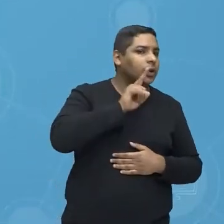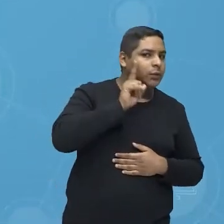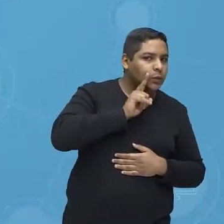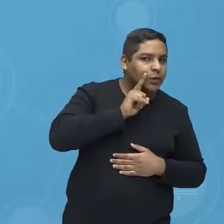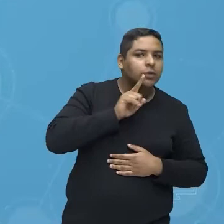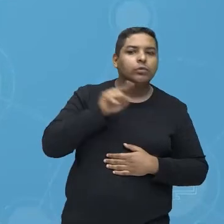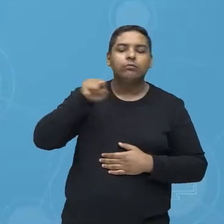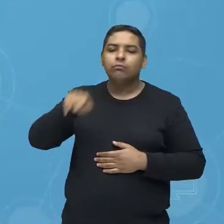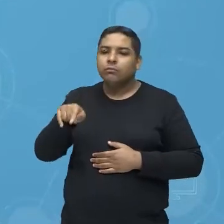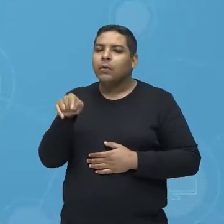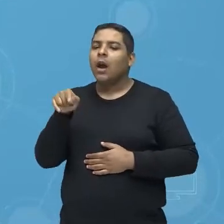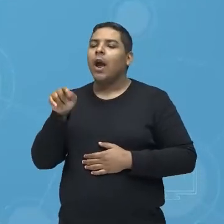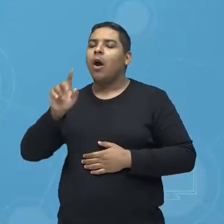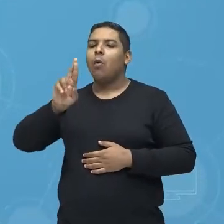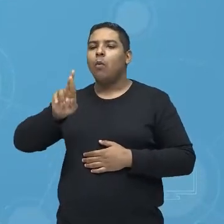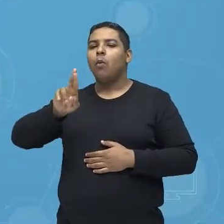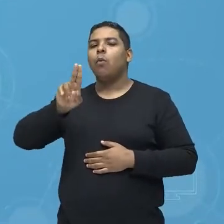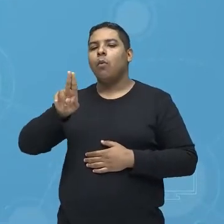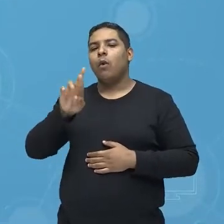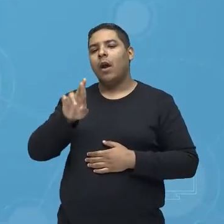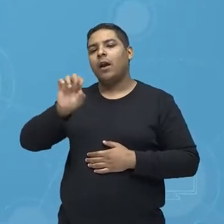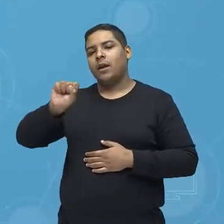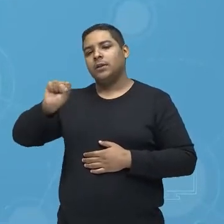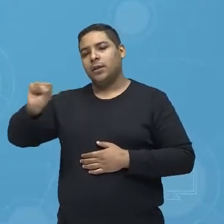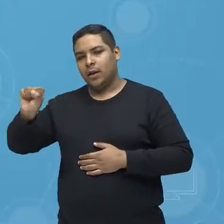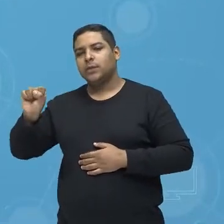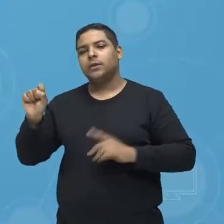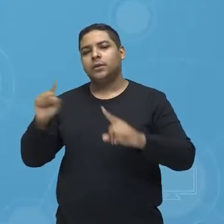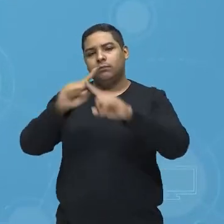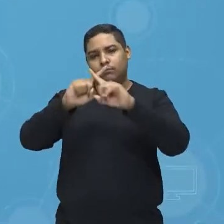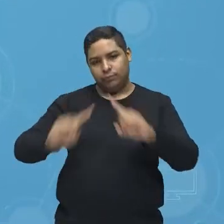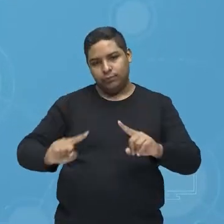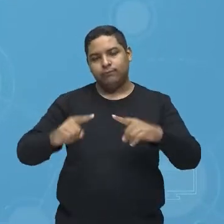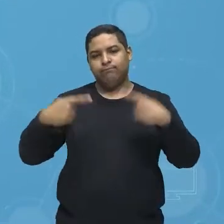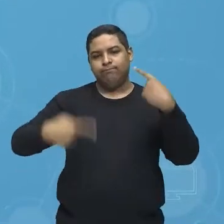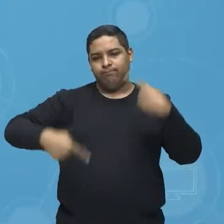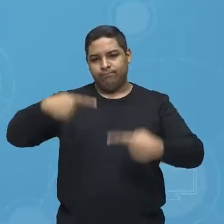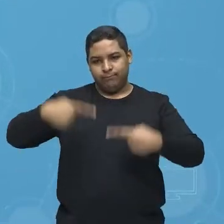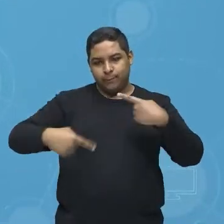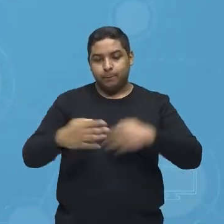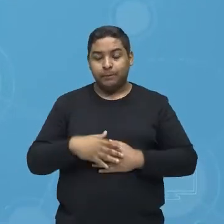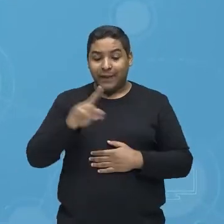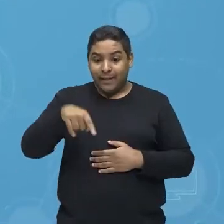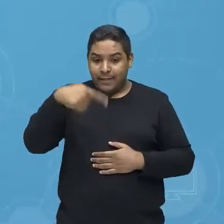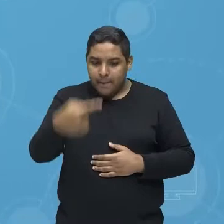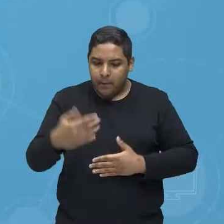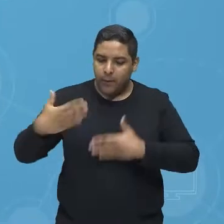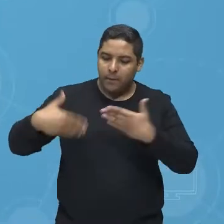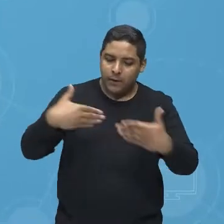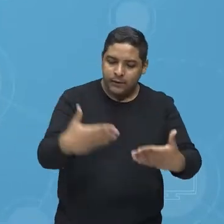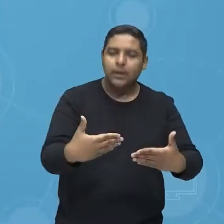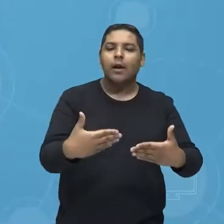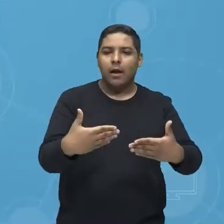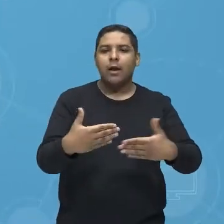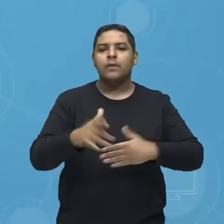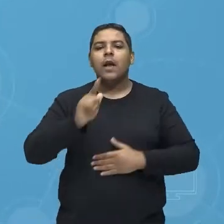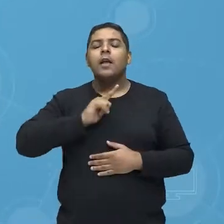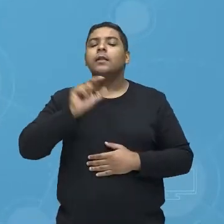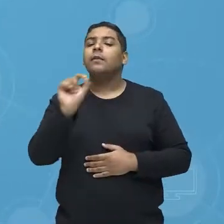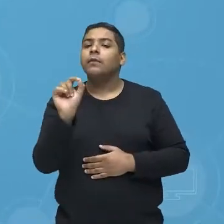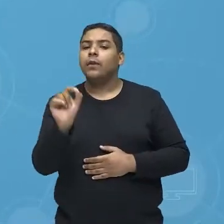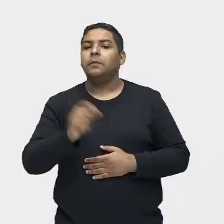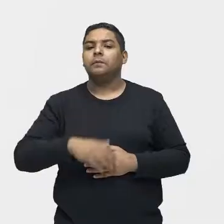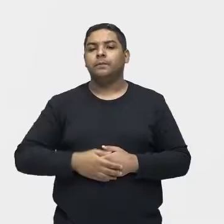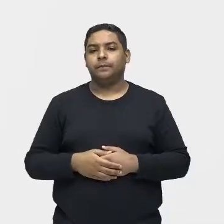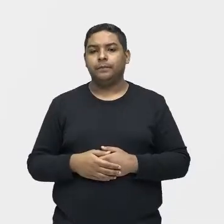esses países se desenvolvessem também. Então, após aí esse processo de desenvolvimento, né, a gente verifica que as